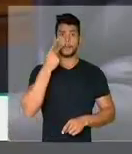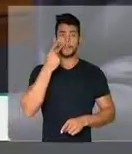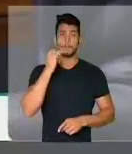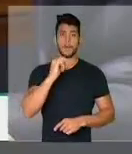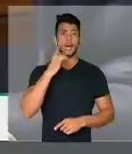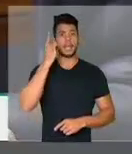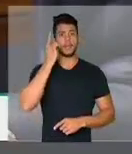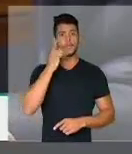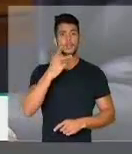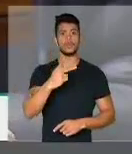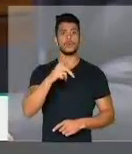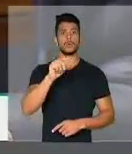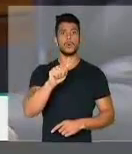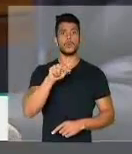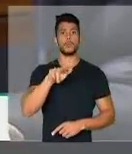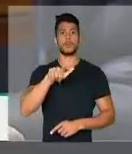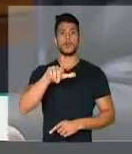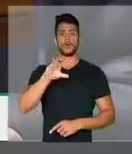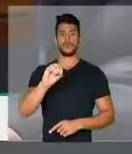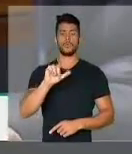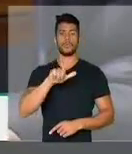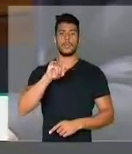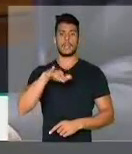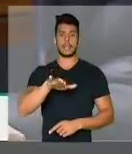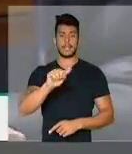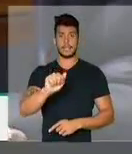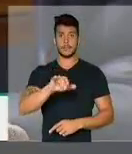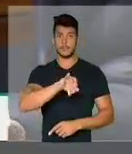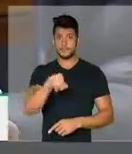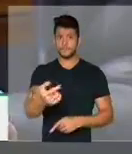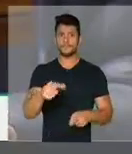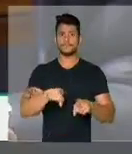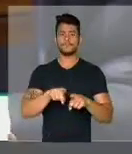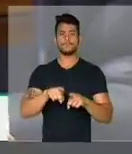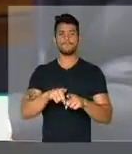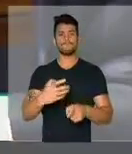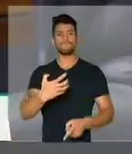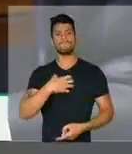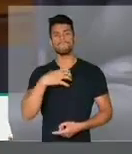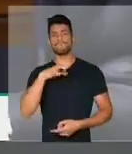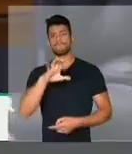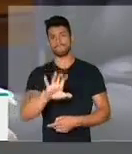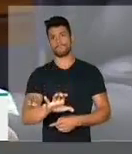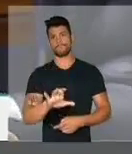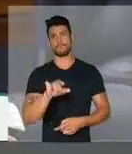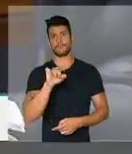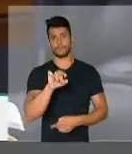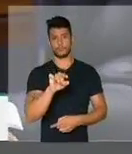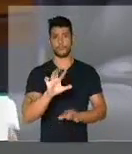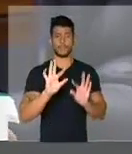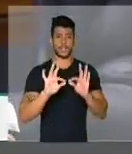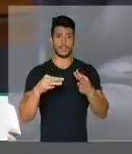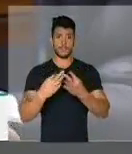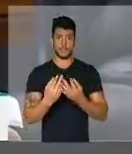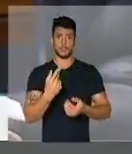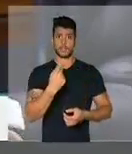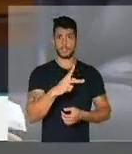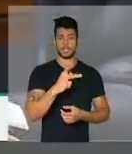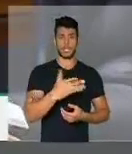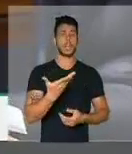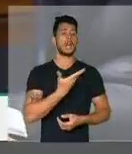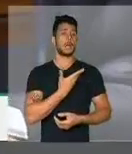nosso companheiro. E aproveito também para prestar minha solidariedade aos familiares,